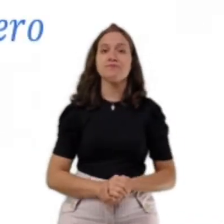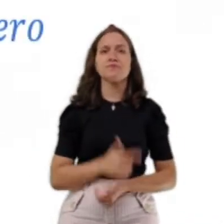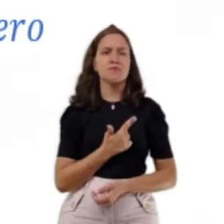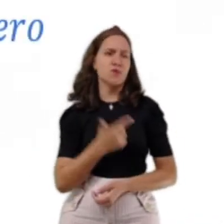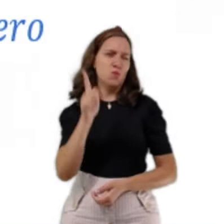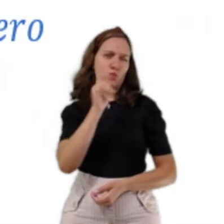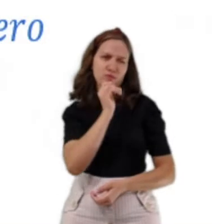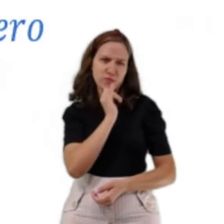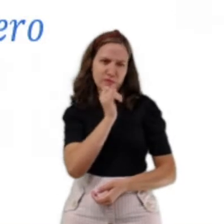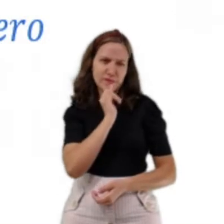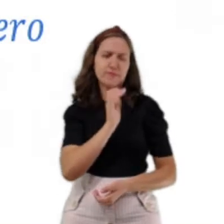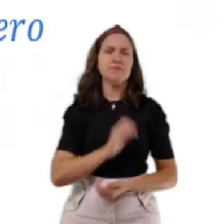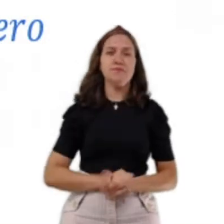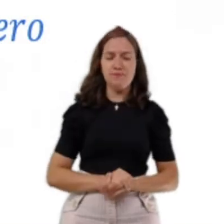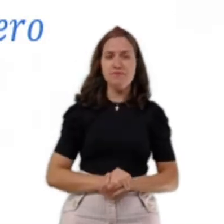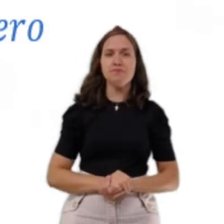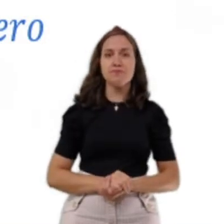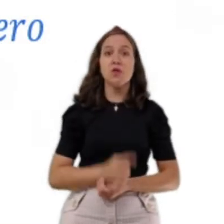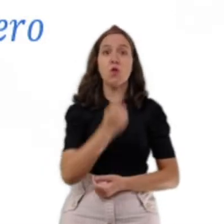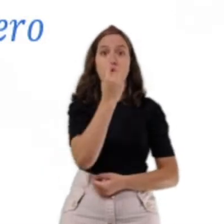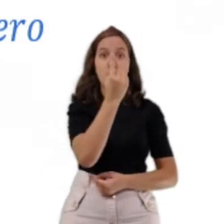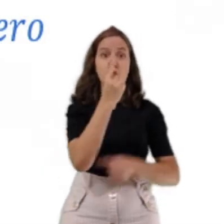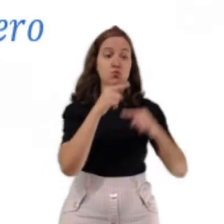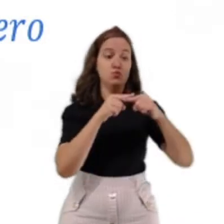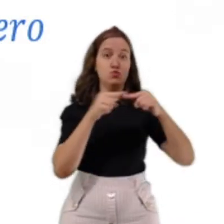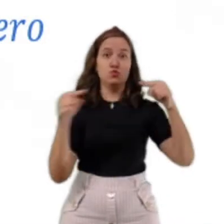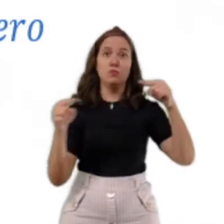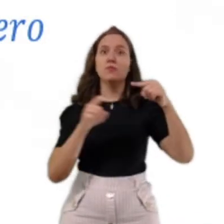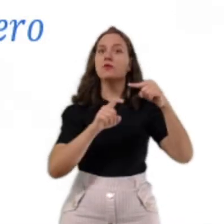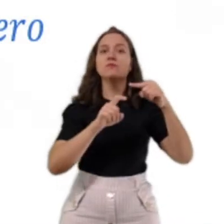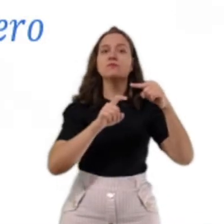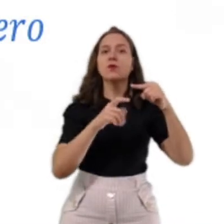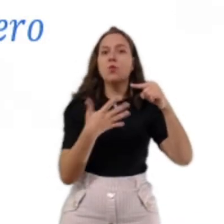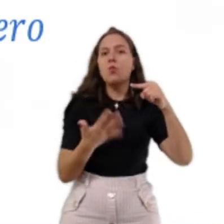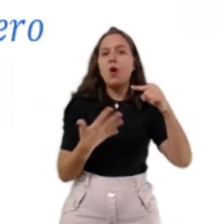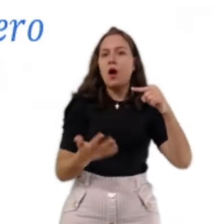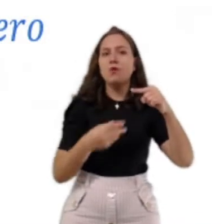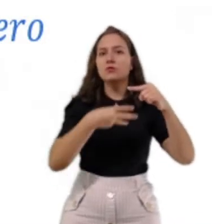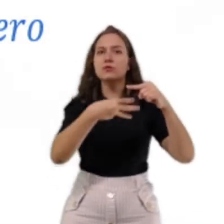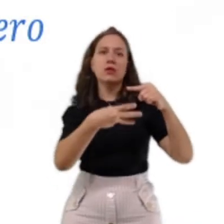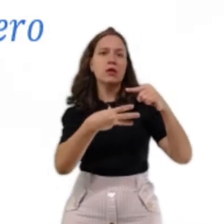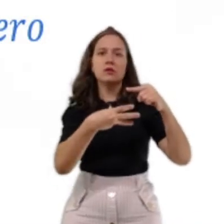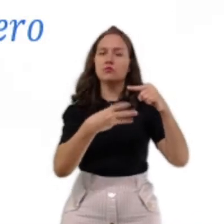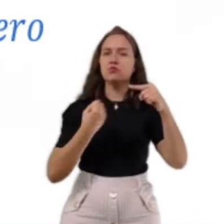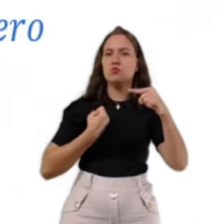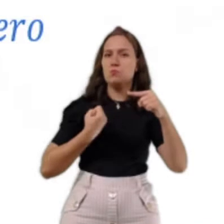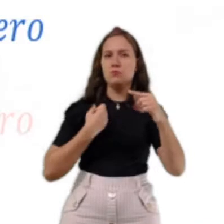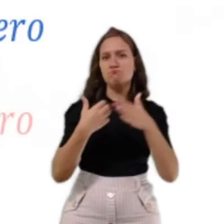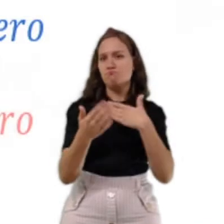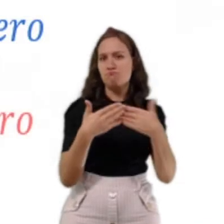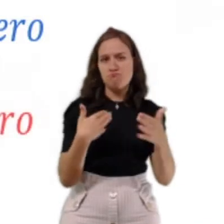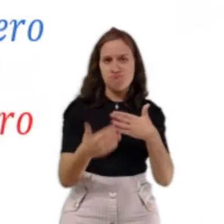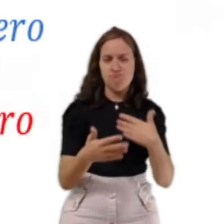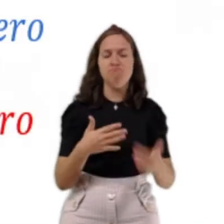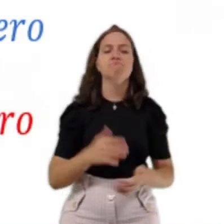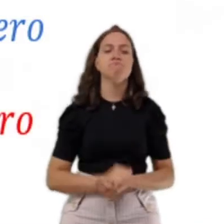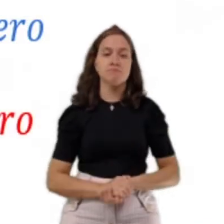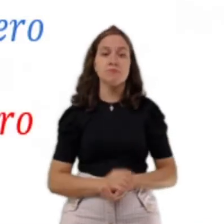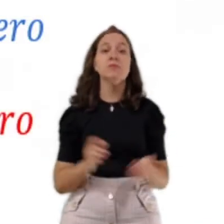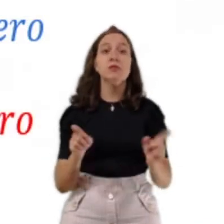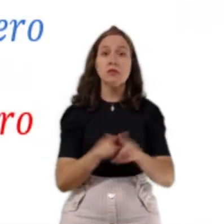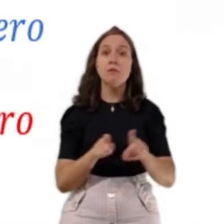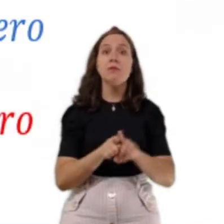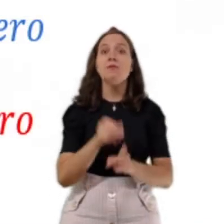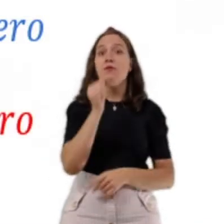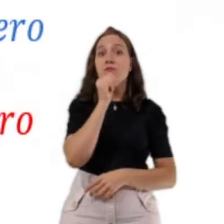é quando eu tenho um terço de algum número um terço para representar a terça parte de um número e